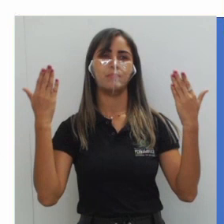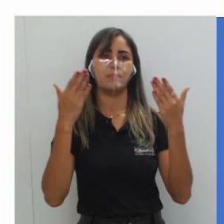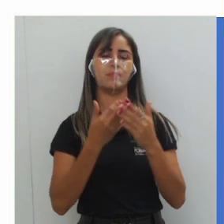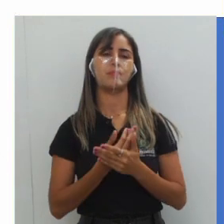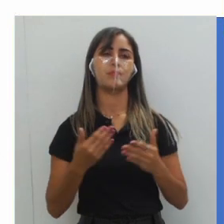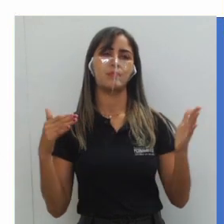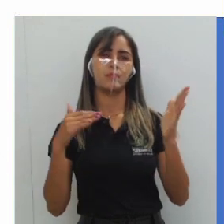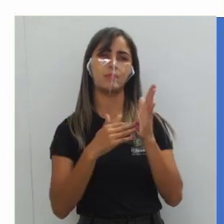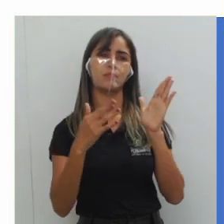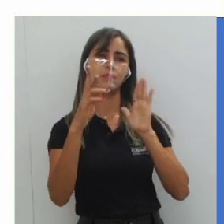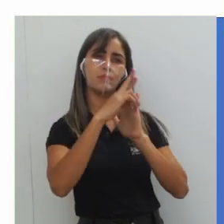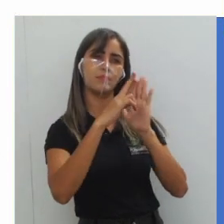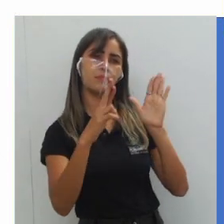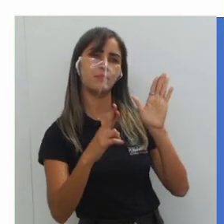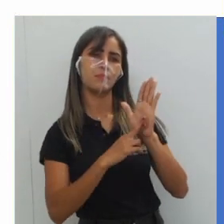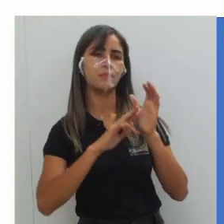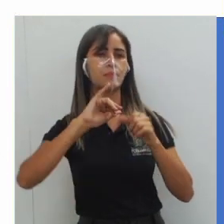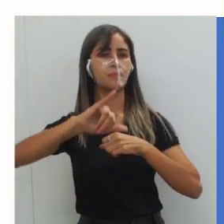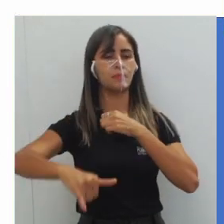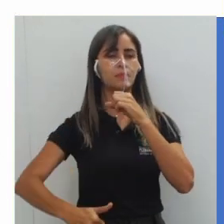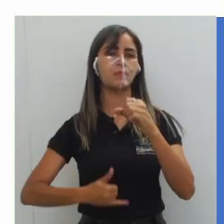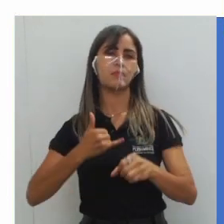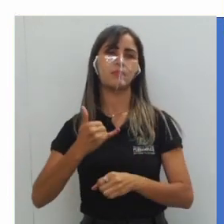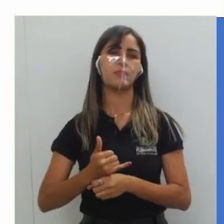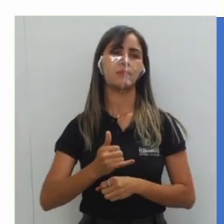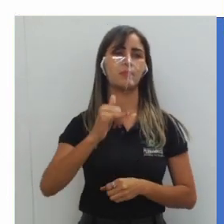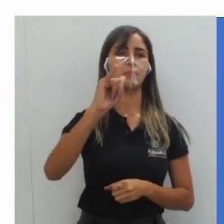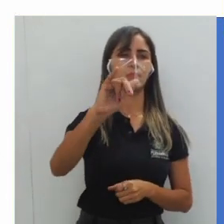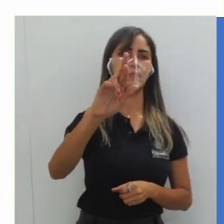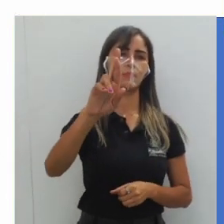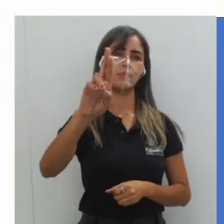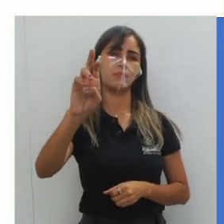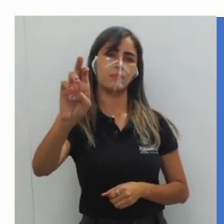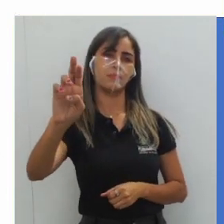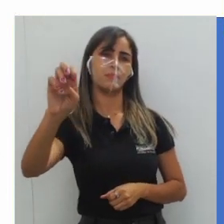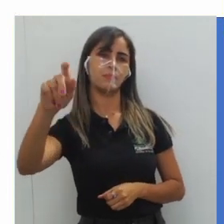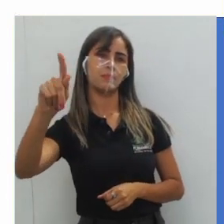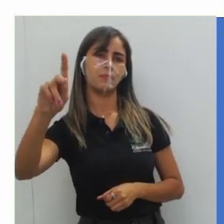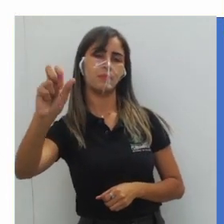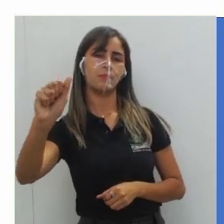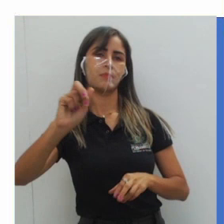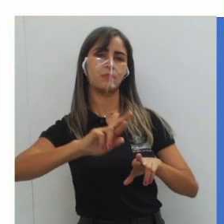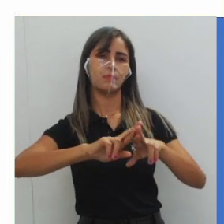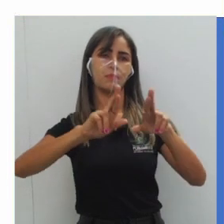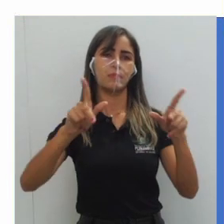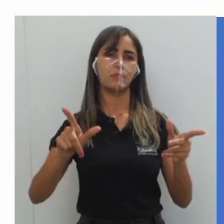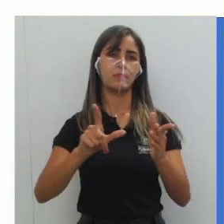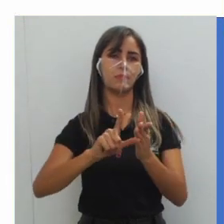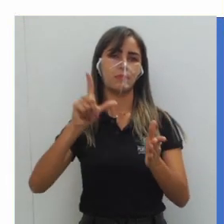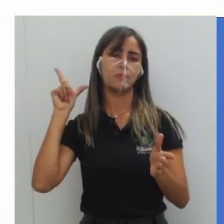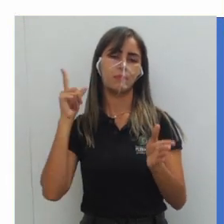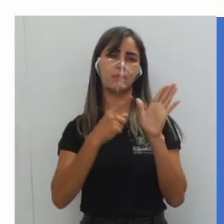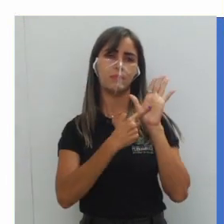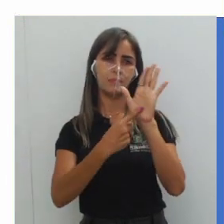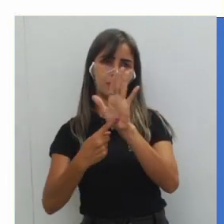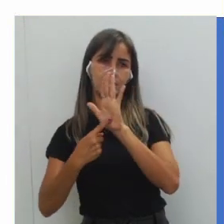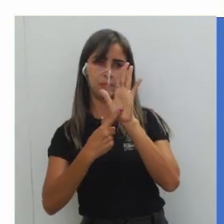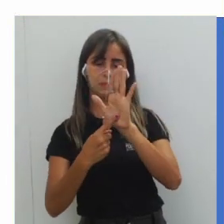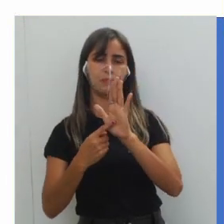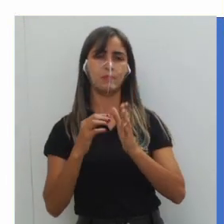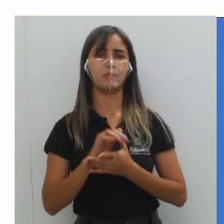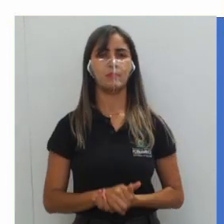última regra é os adjetivos que são irregulares, ou seja, que são diferentes dos anteriores